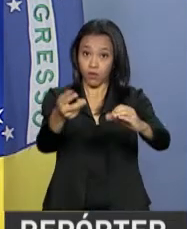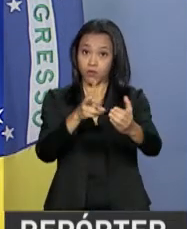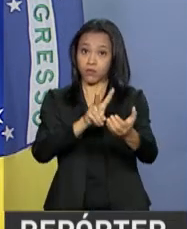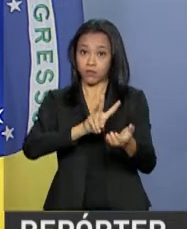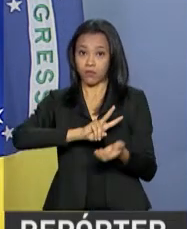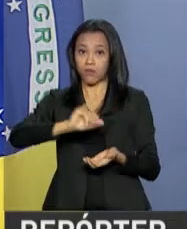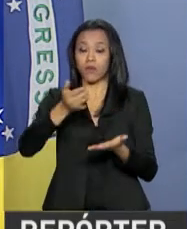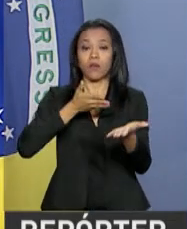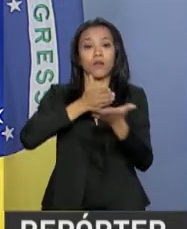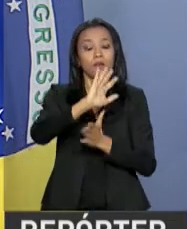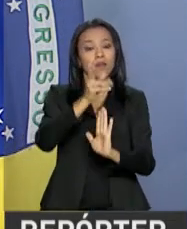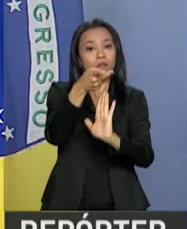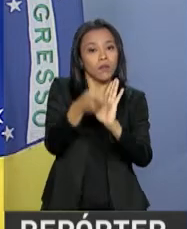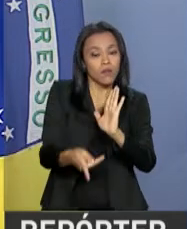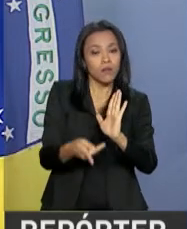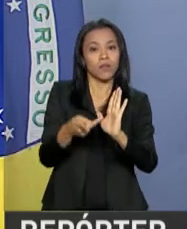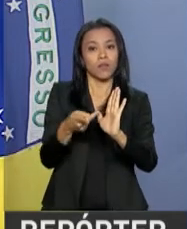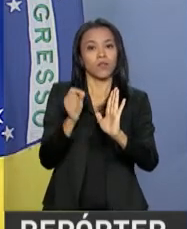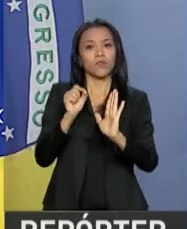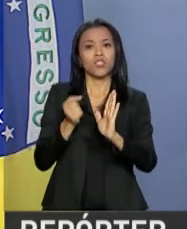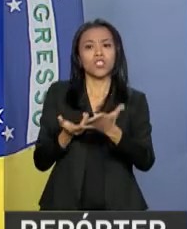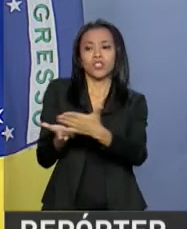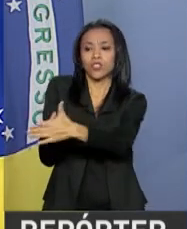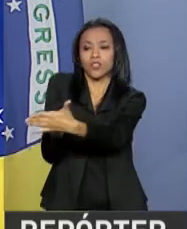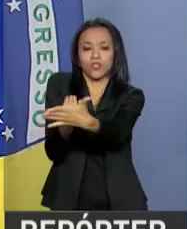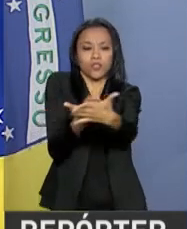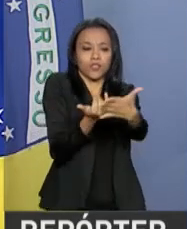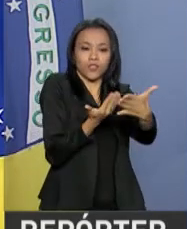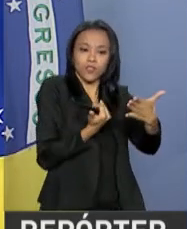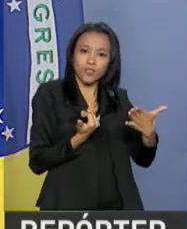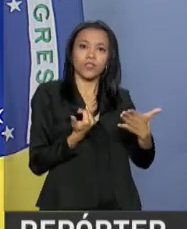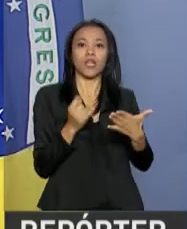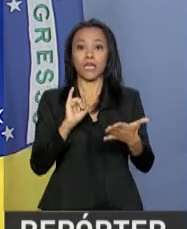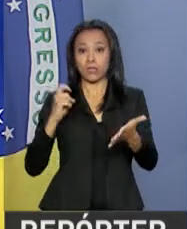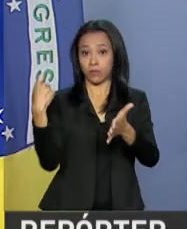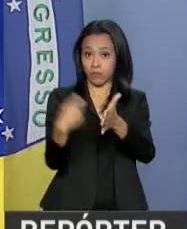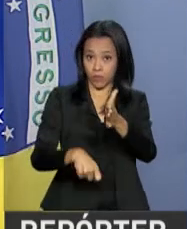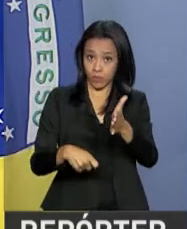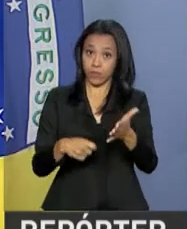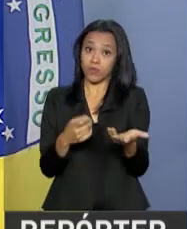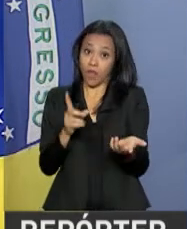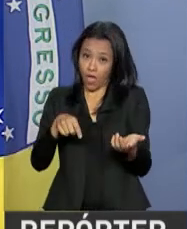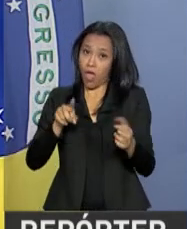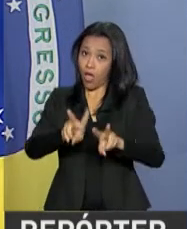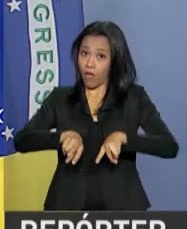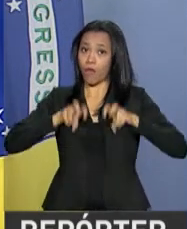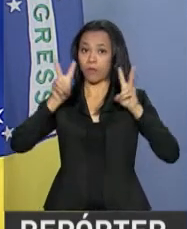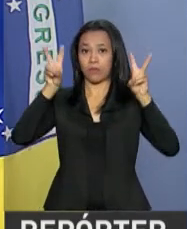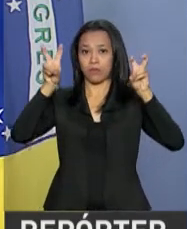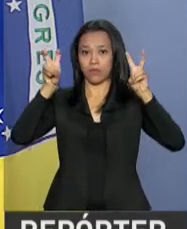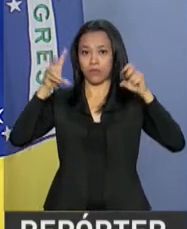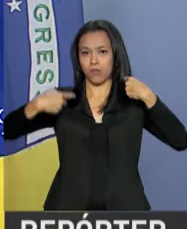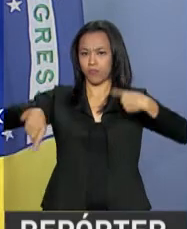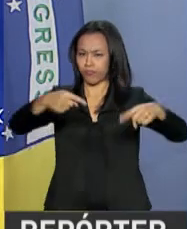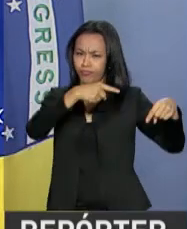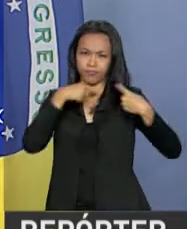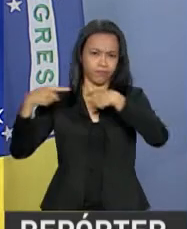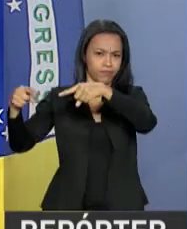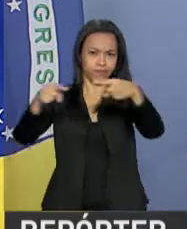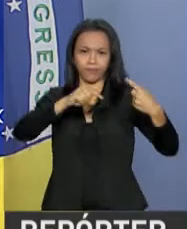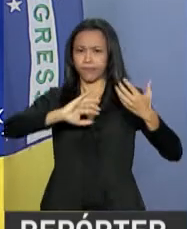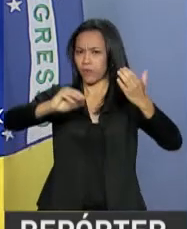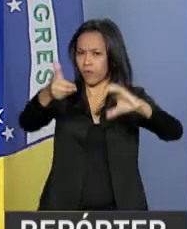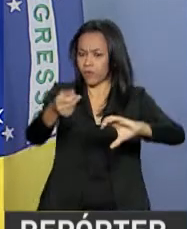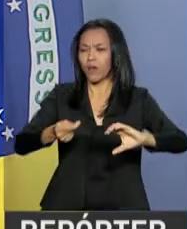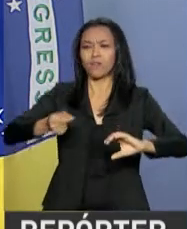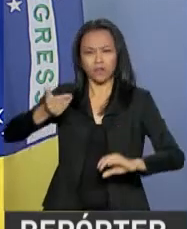de reordenação da folha esse era um tema que nós estávamos debatendo com o congresso nacional há bastante